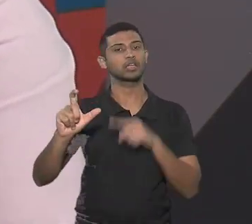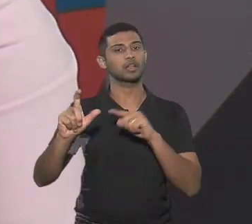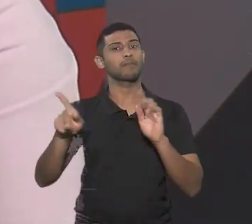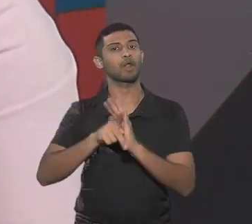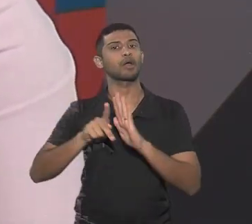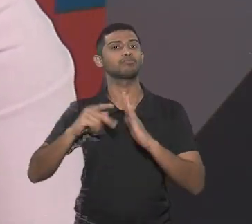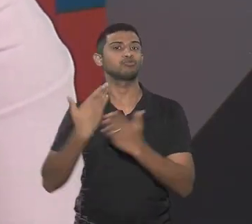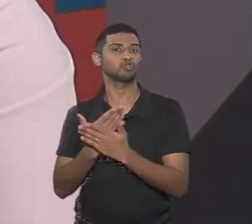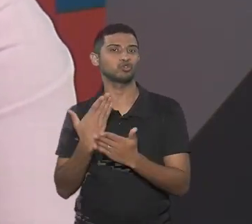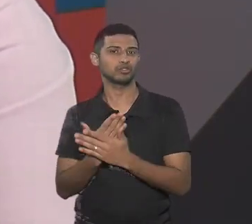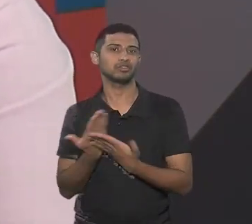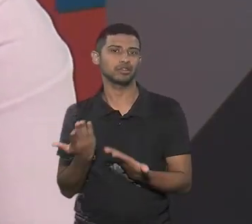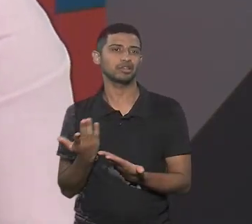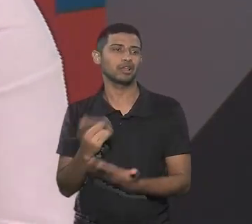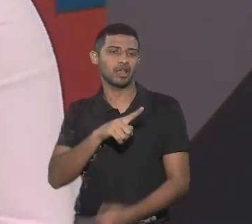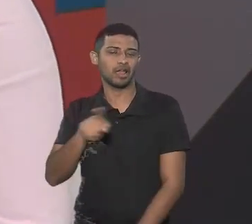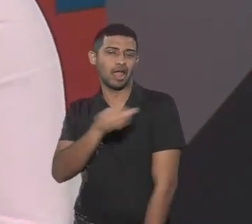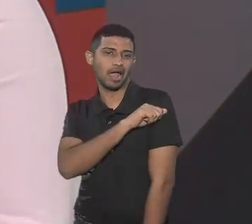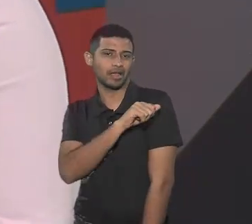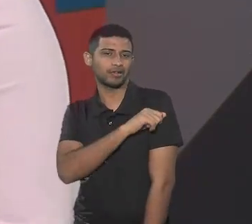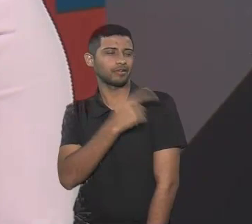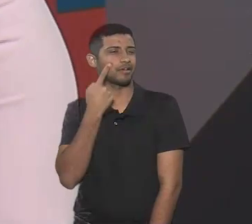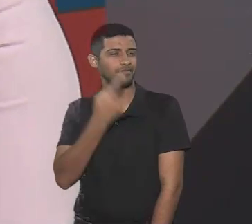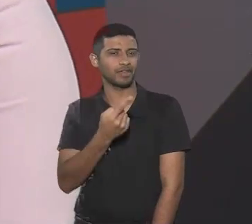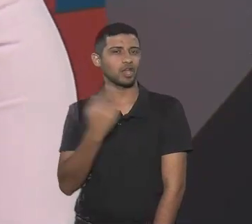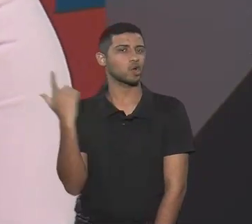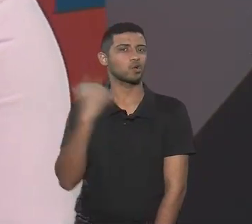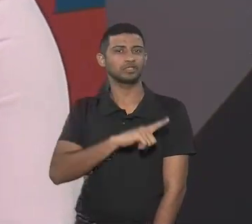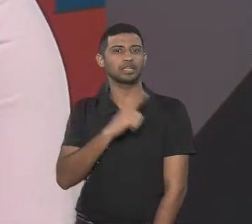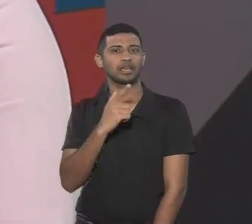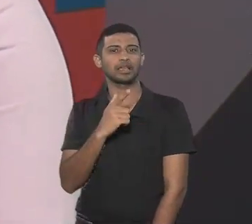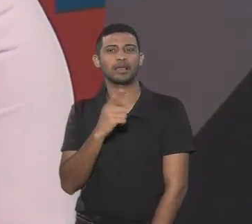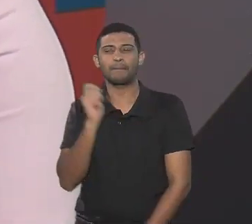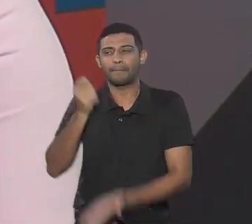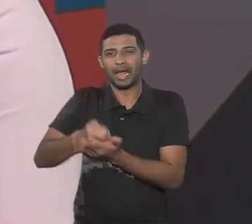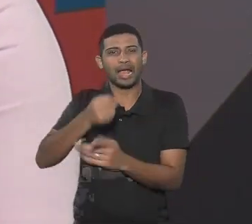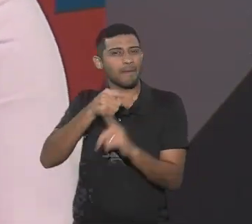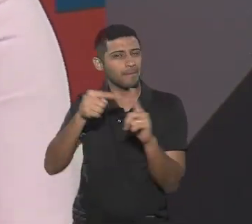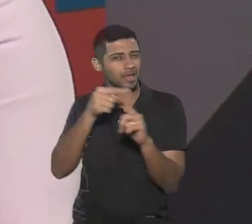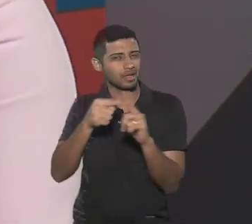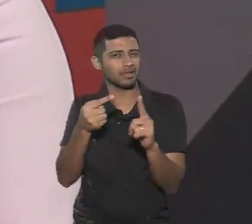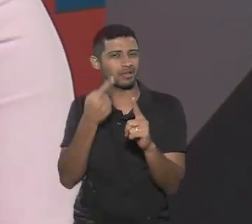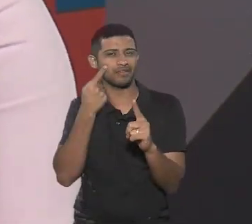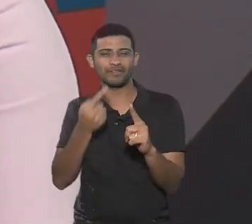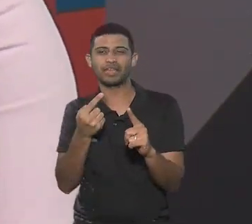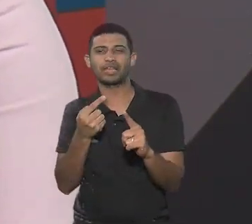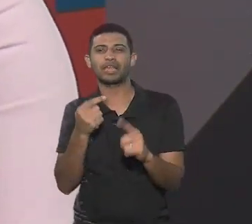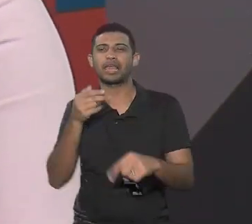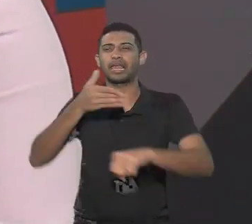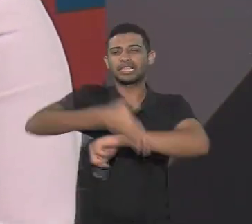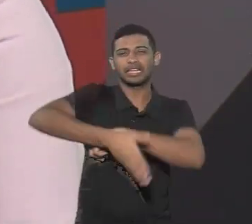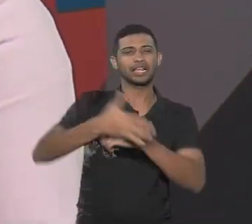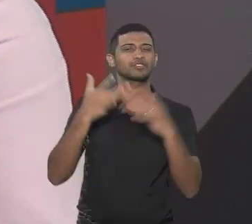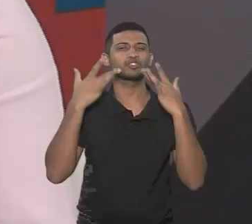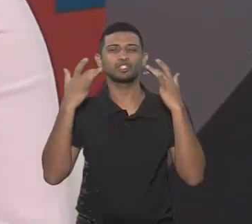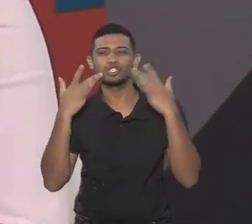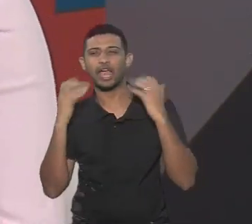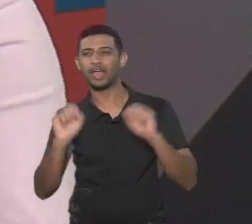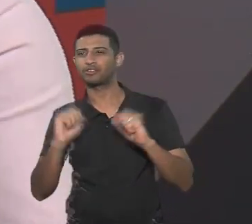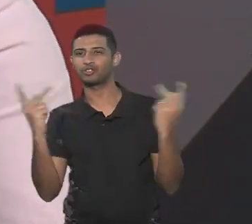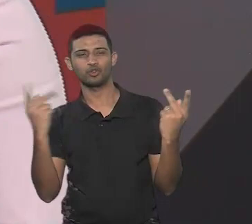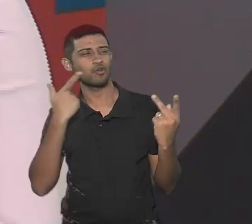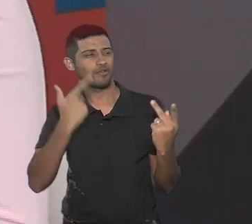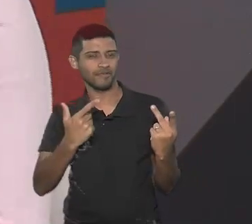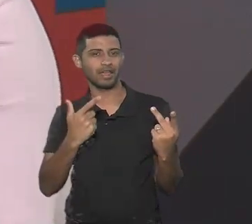das carteirinhas dos estudantes que permitem, né, a meia entrada desses alunos em